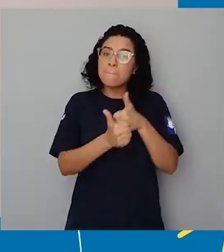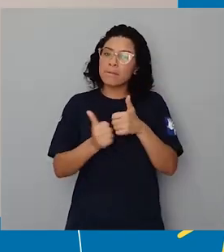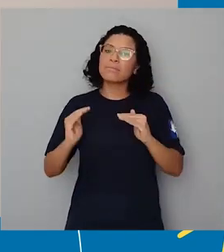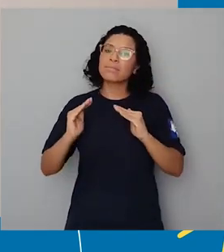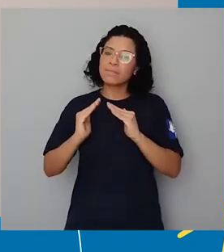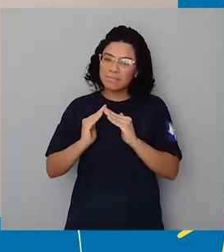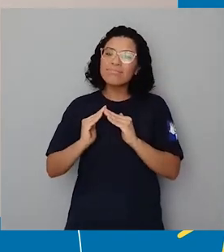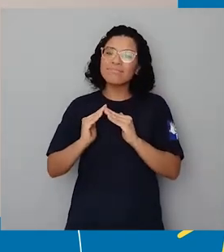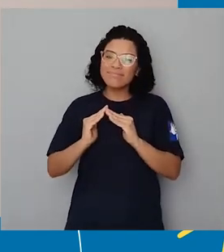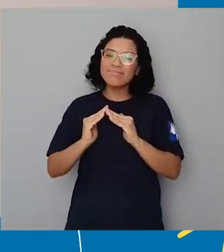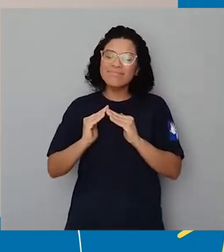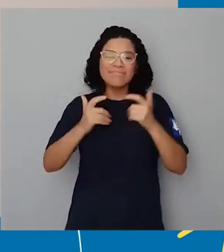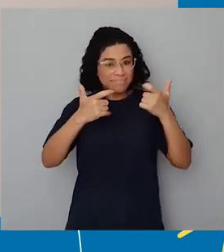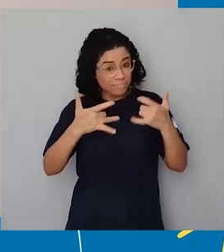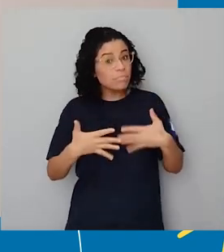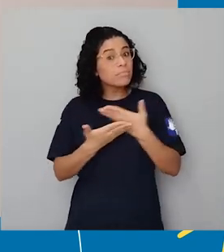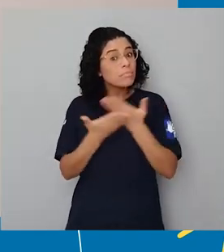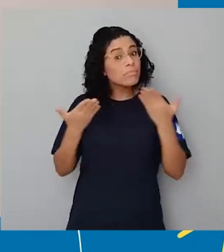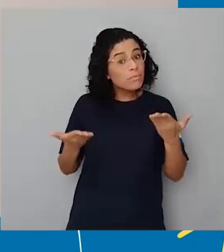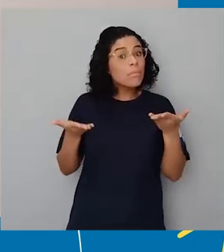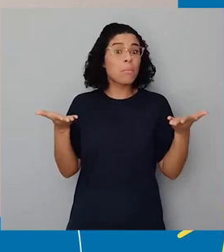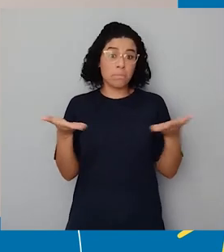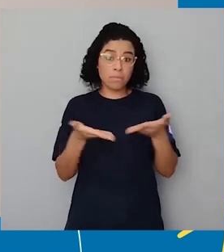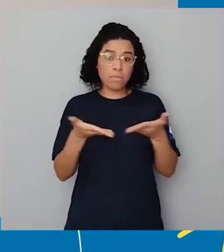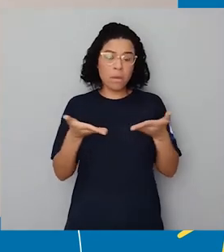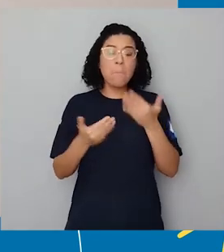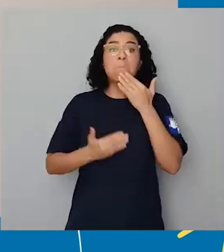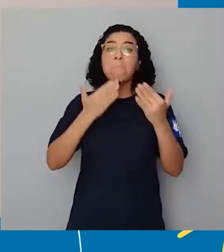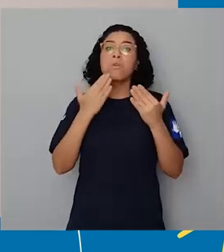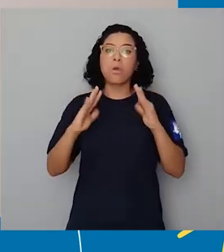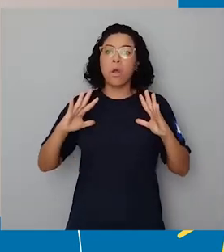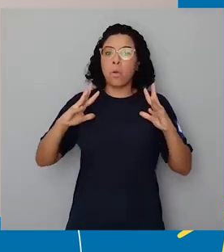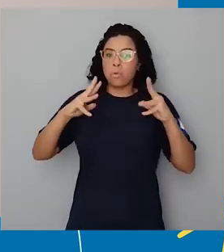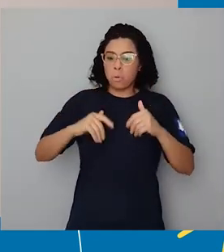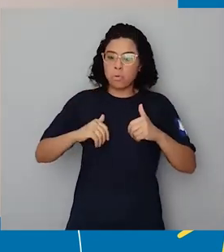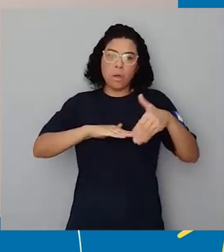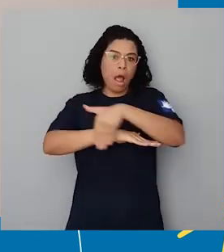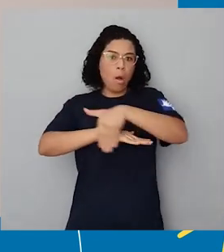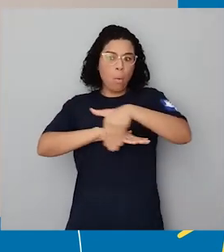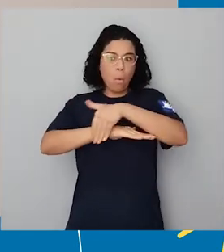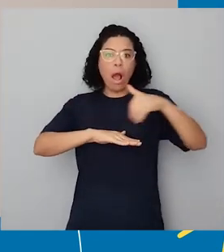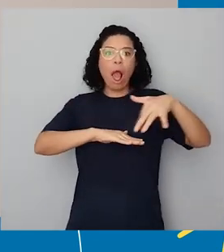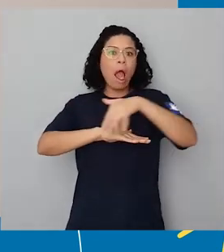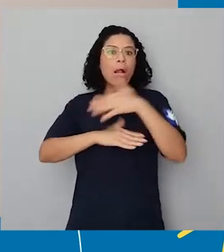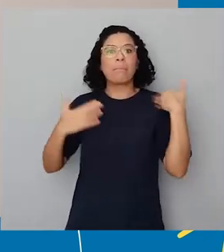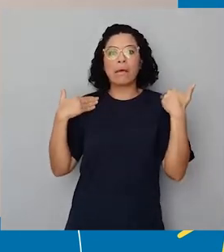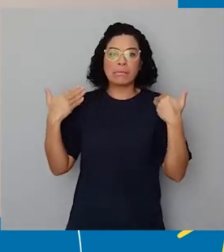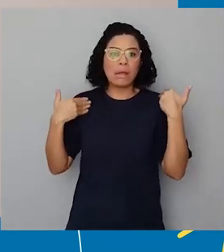da nossa casa. Como eu falei, não estamos pedindo para ninguém sair na rua agora devido à